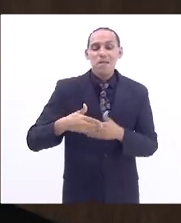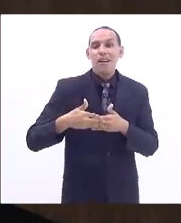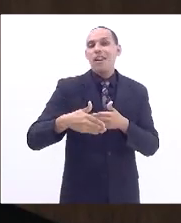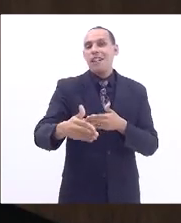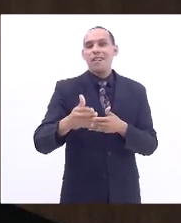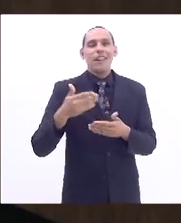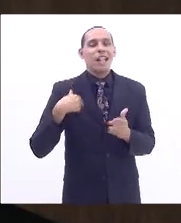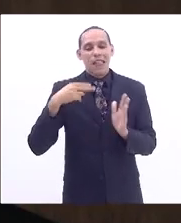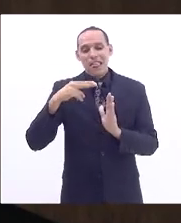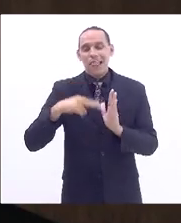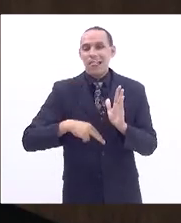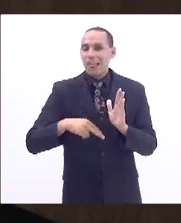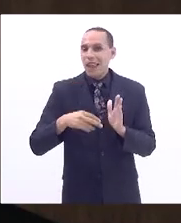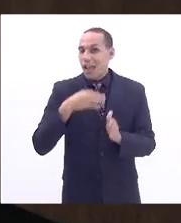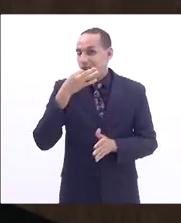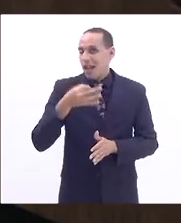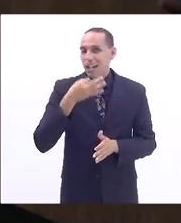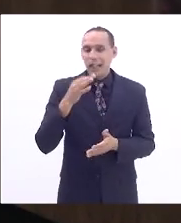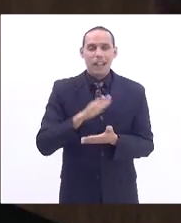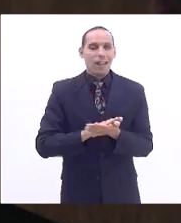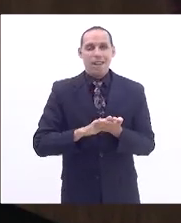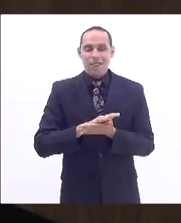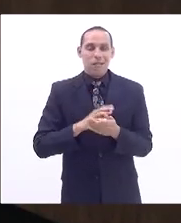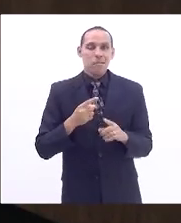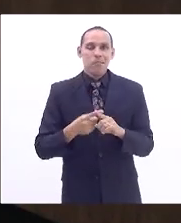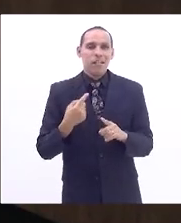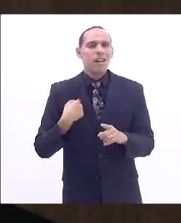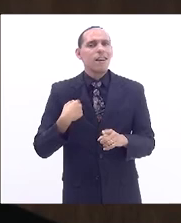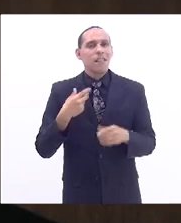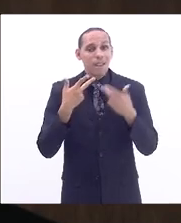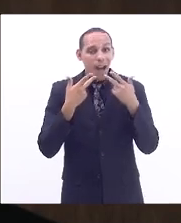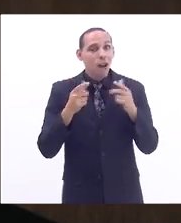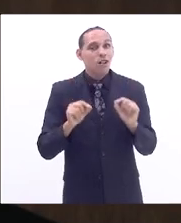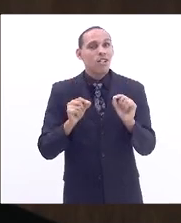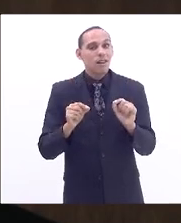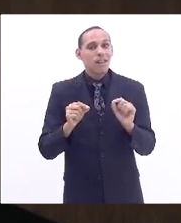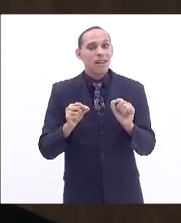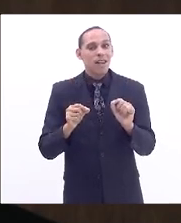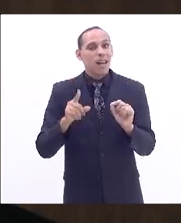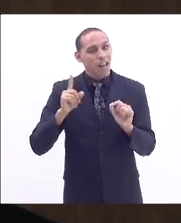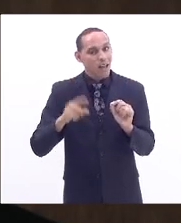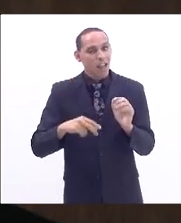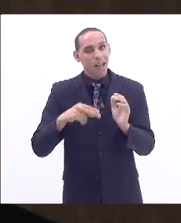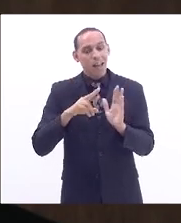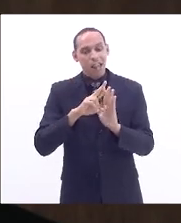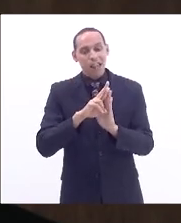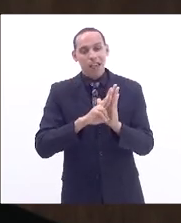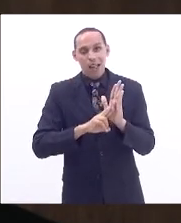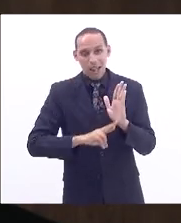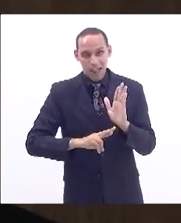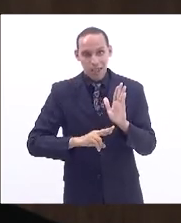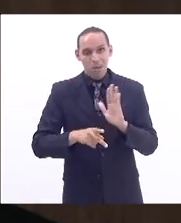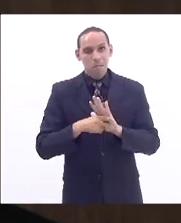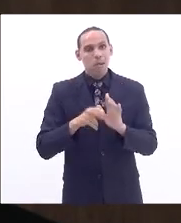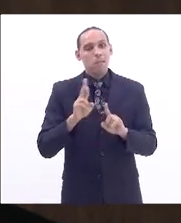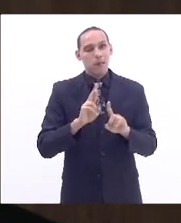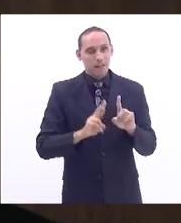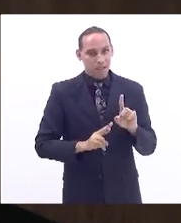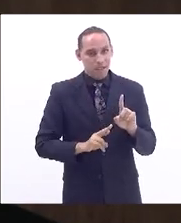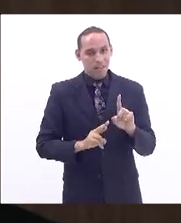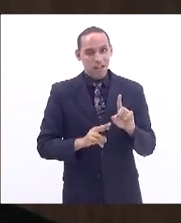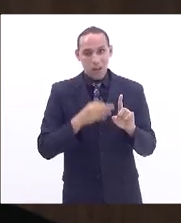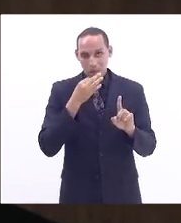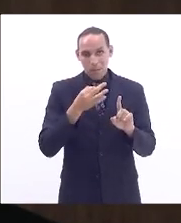não lerei mais apareceu do relatório que eu fiz questão de dizer tô lendo parecer do relator isso só